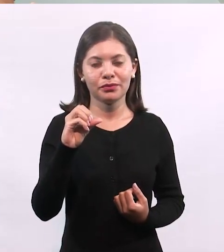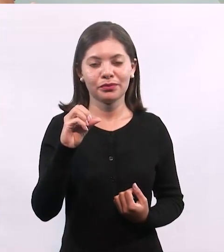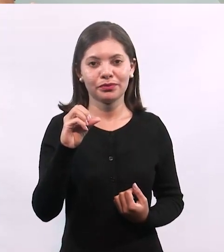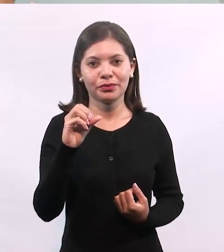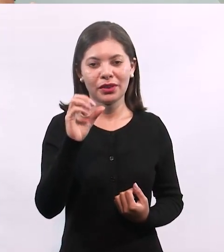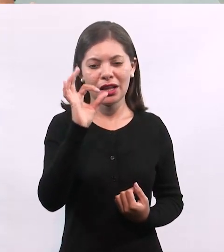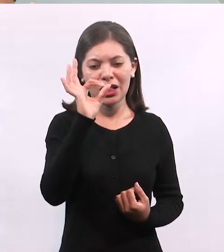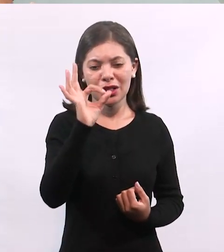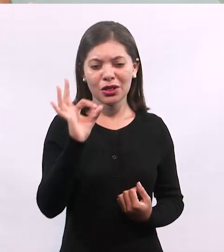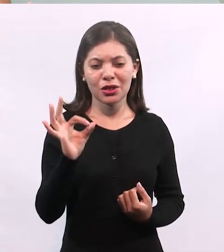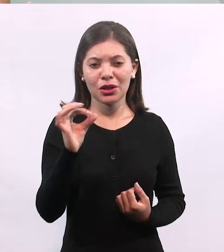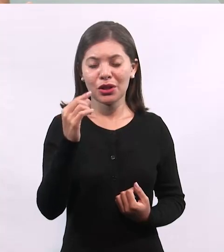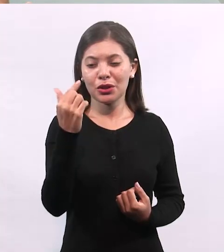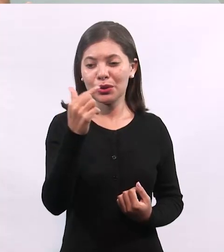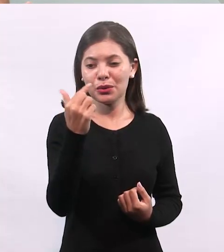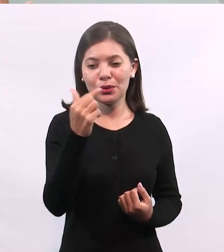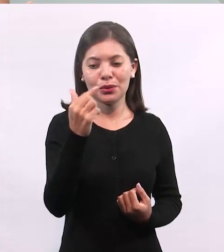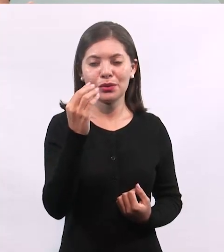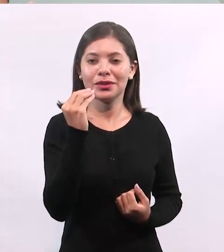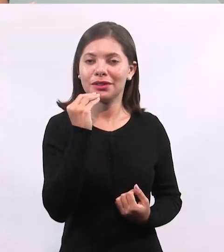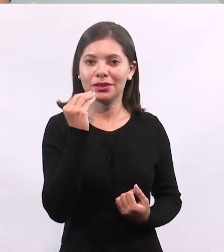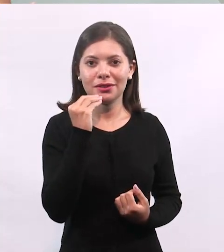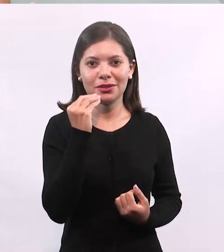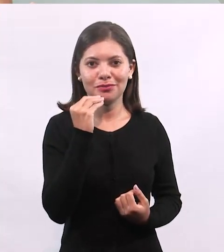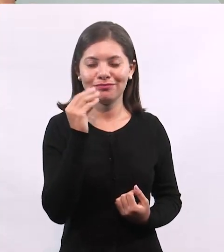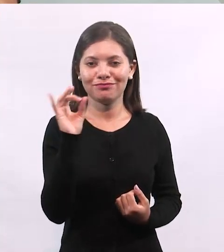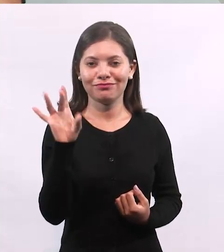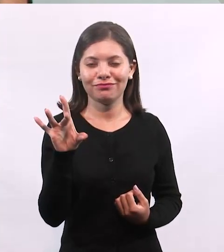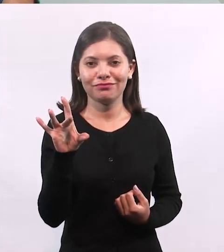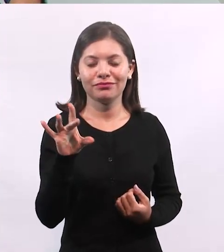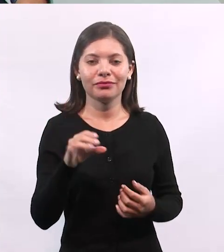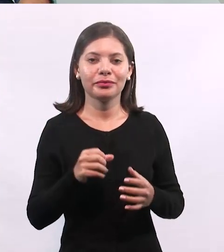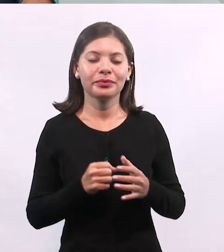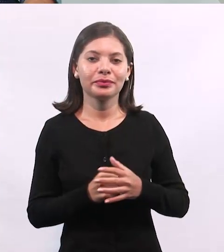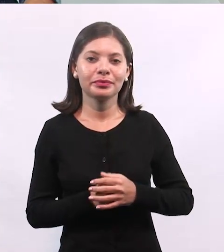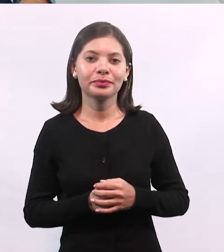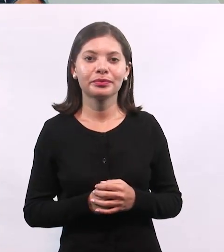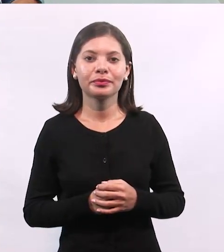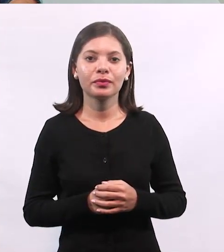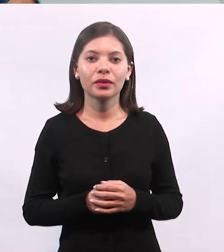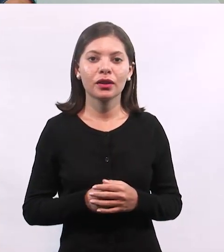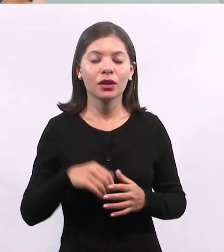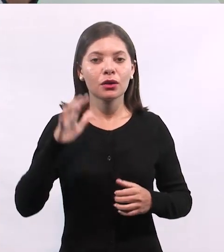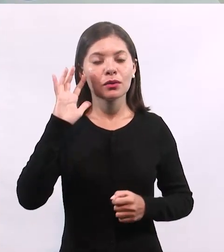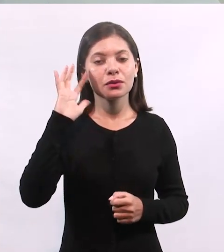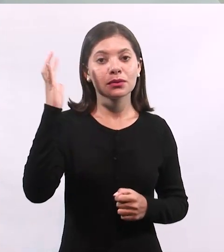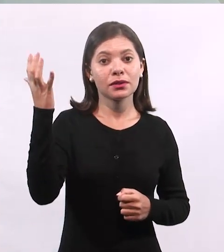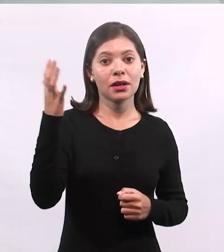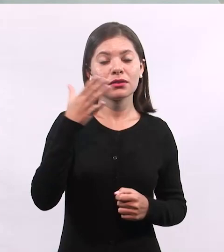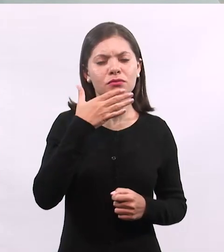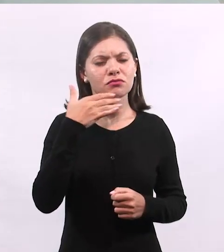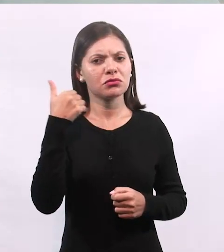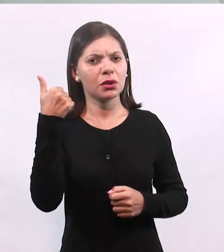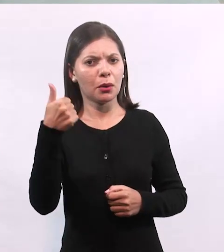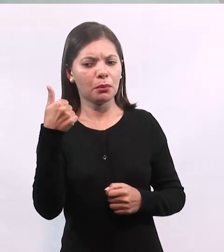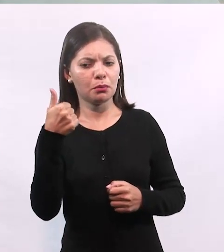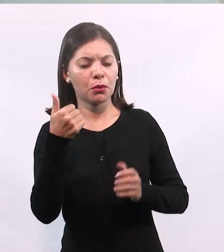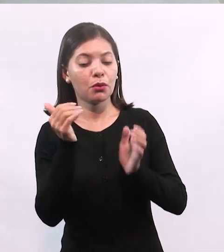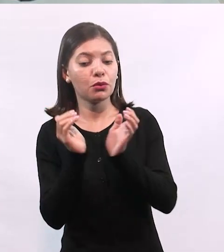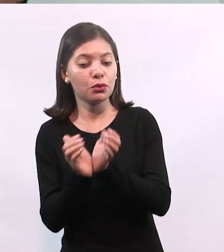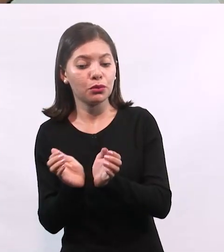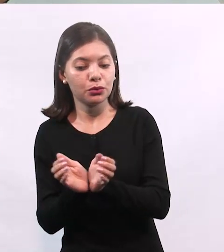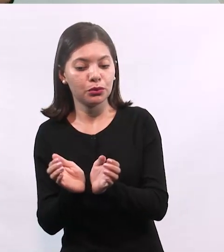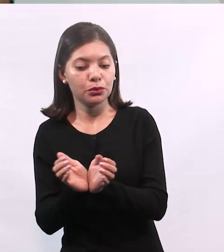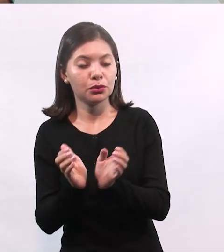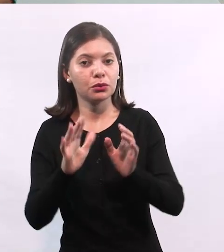chance então a chance vai ser o resultado de quantos casos que me favorece pelo